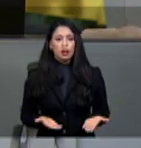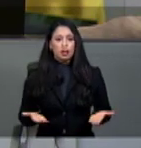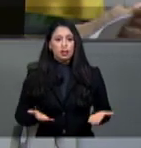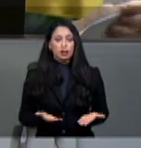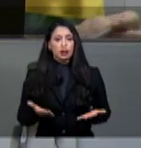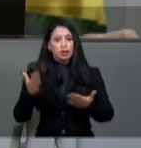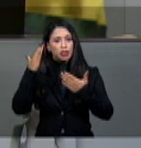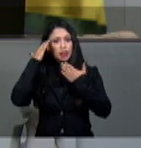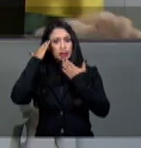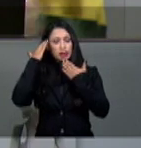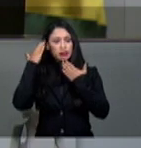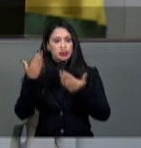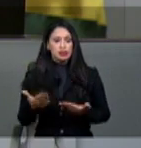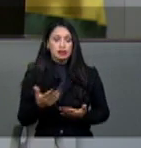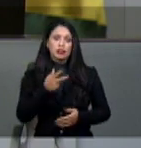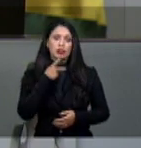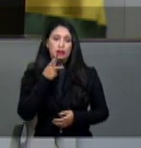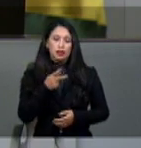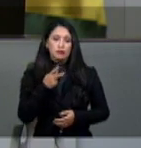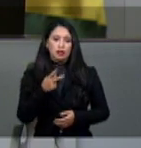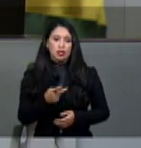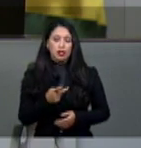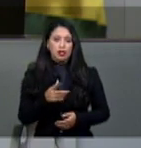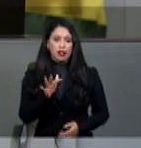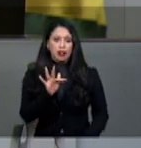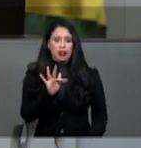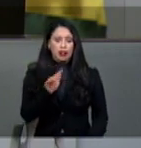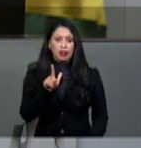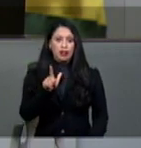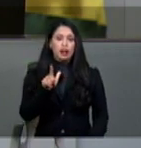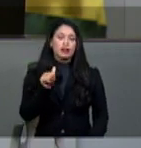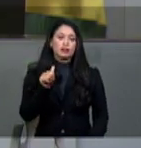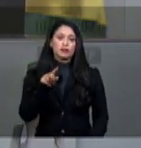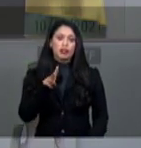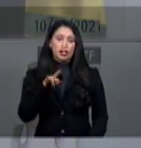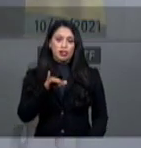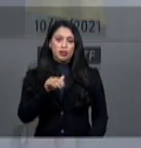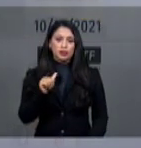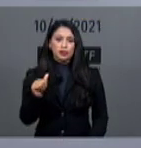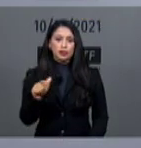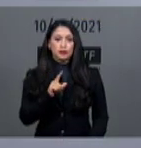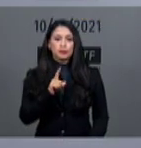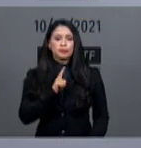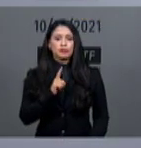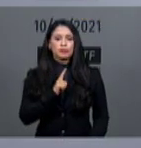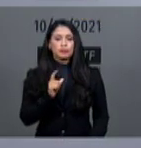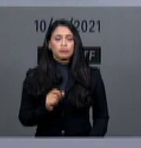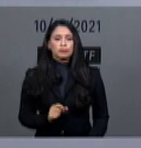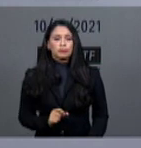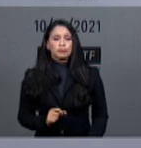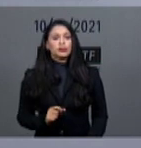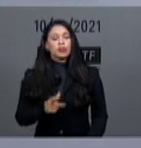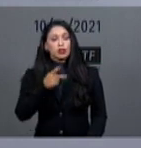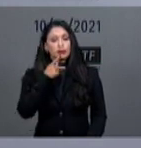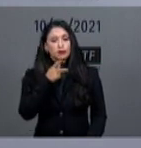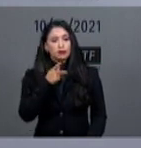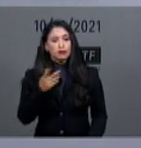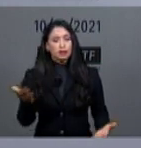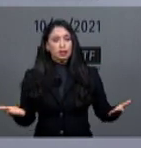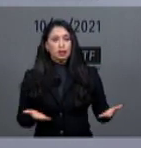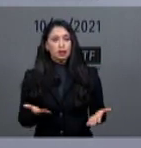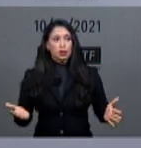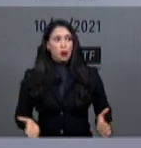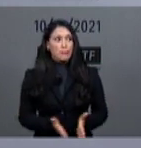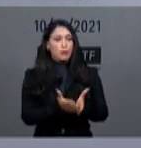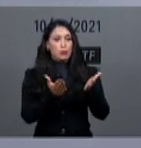mais uma vez agradecendo a palavra a Flávia Oliveira essa grande brasileira também para falar sobre